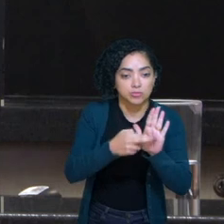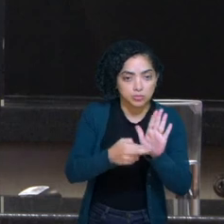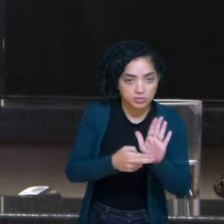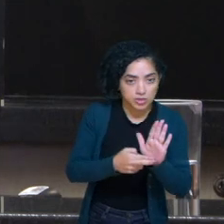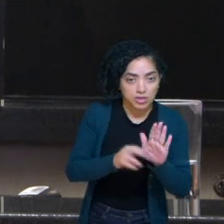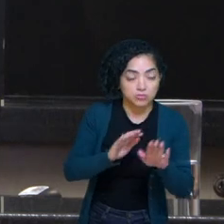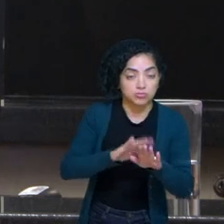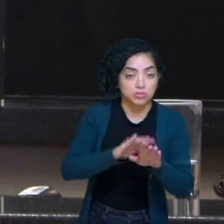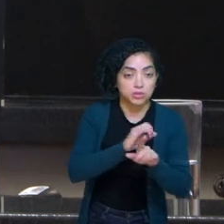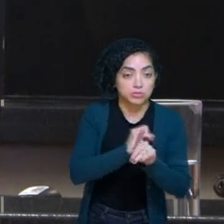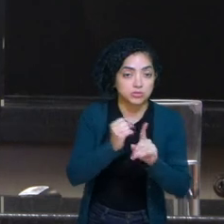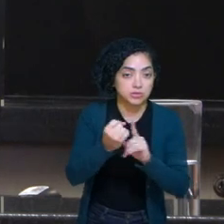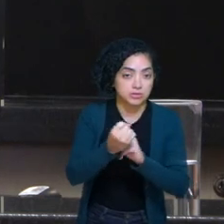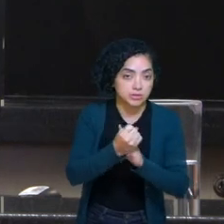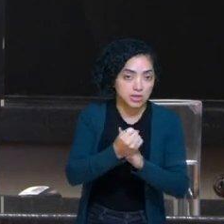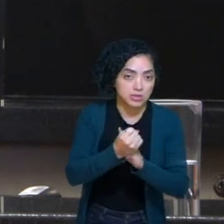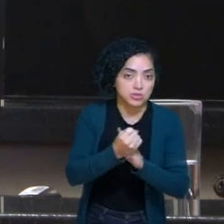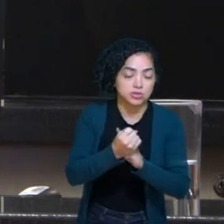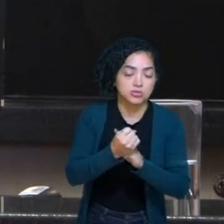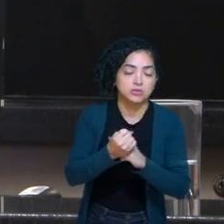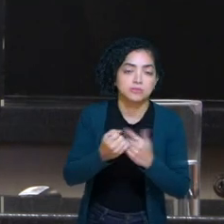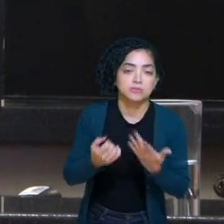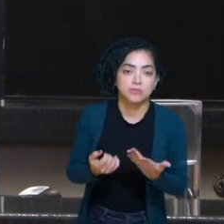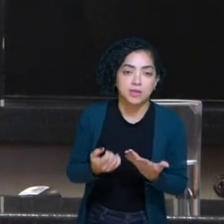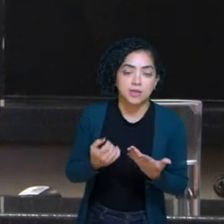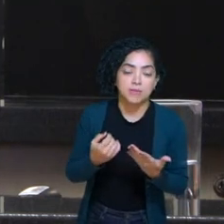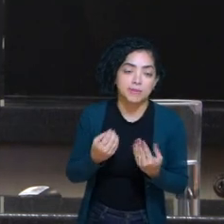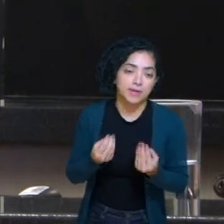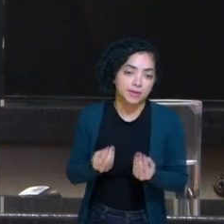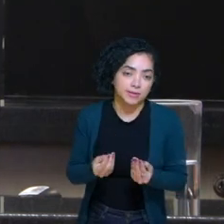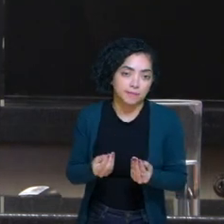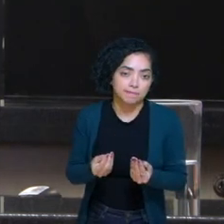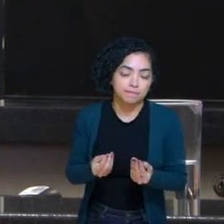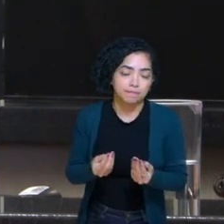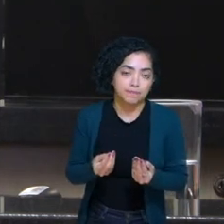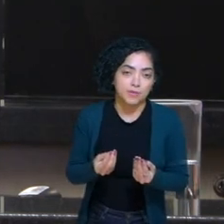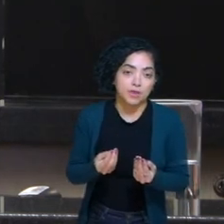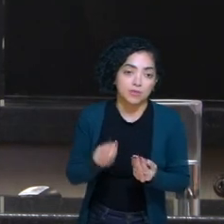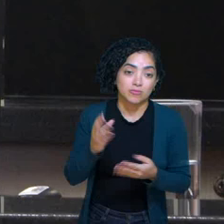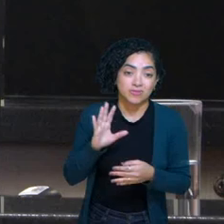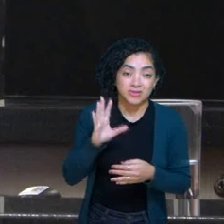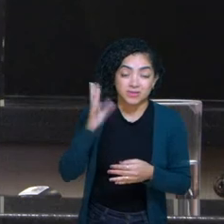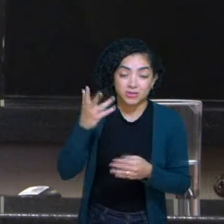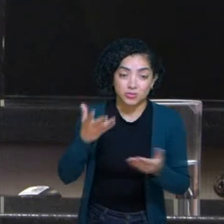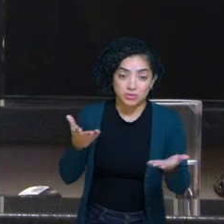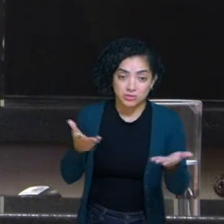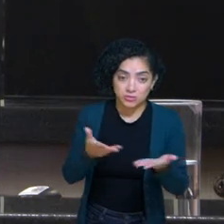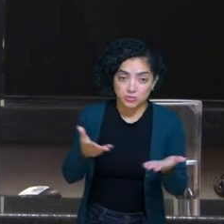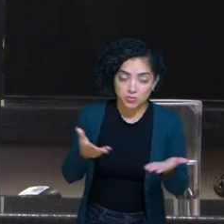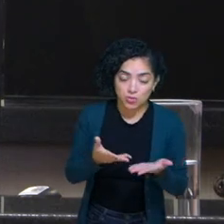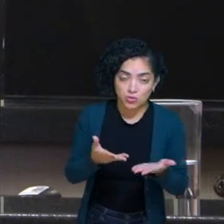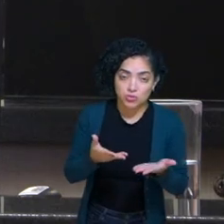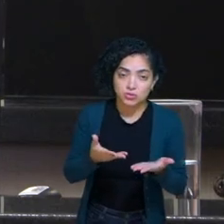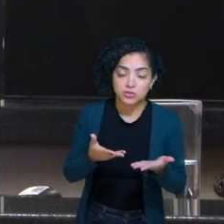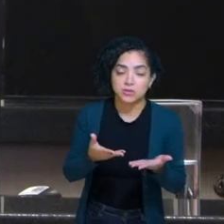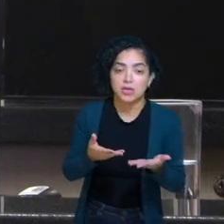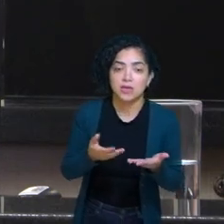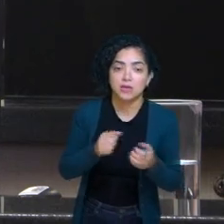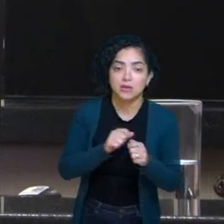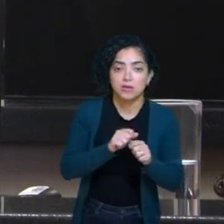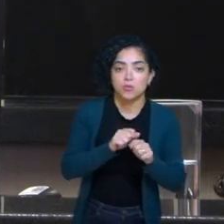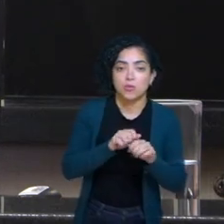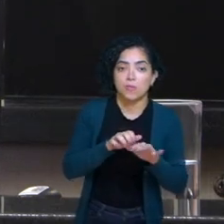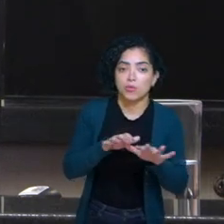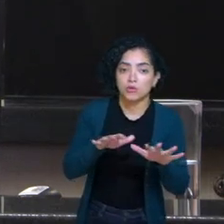né Para que não aconteça né Eh O que que está acontecendo hoje né com a proliferação em